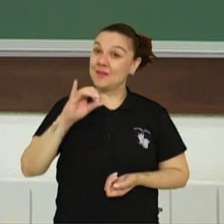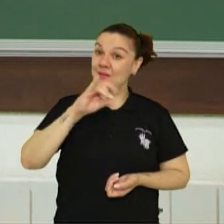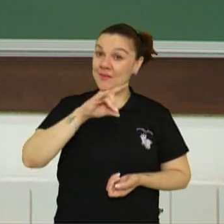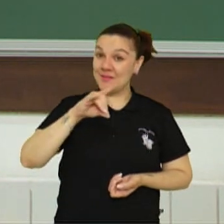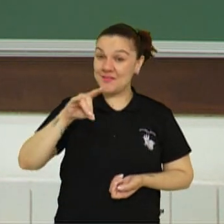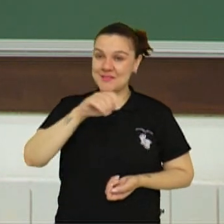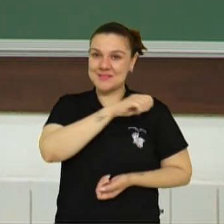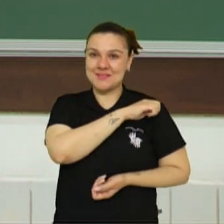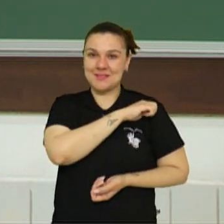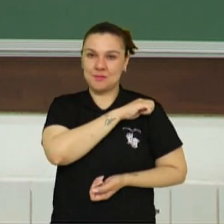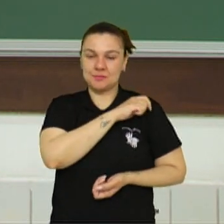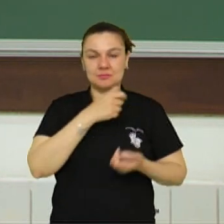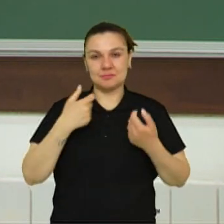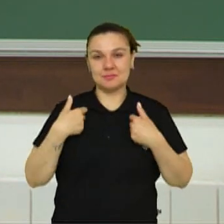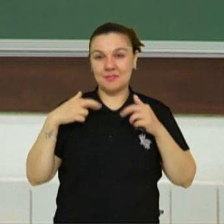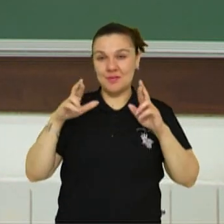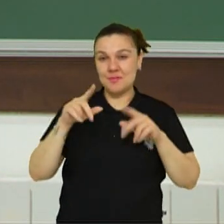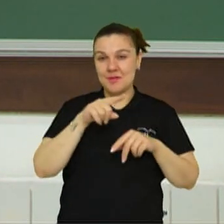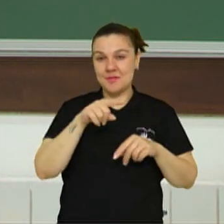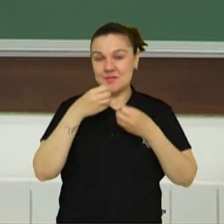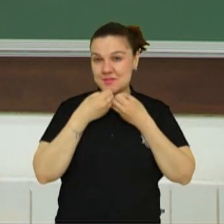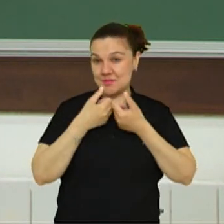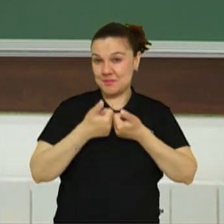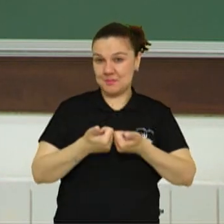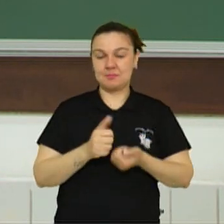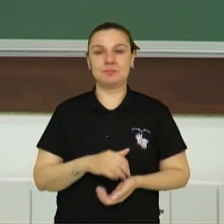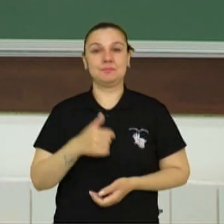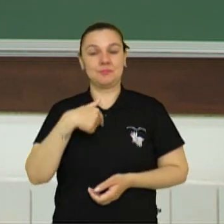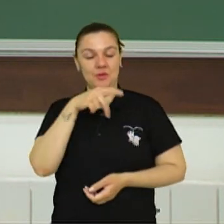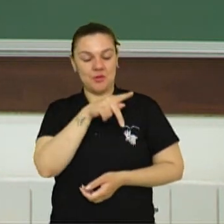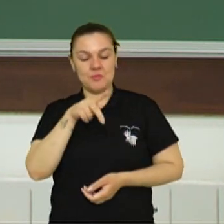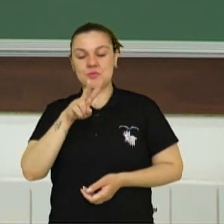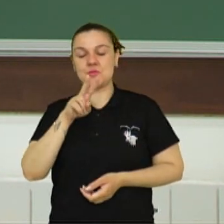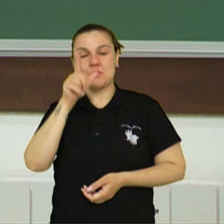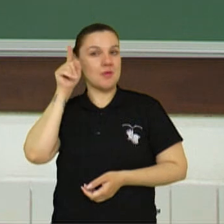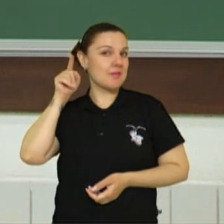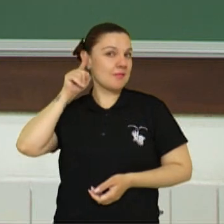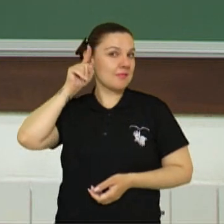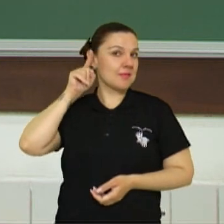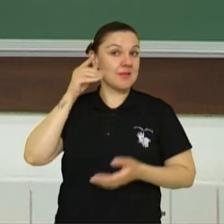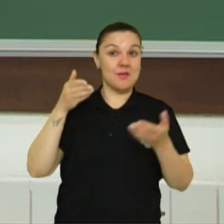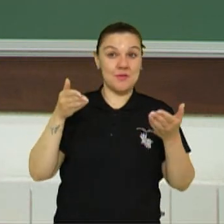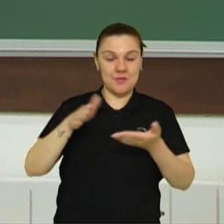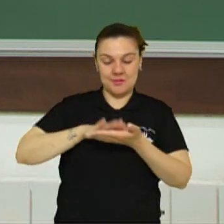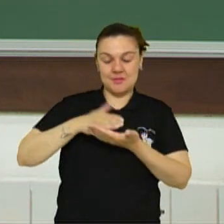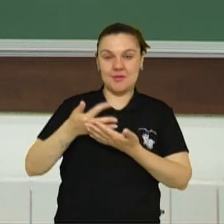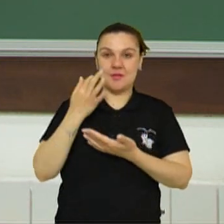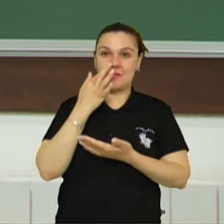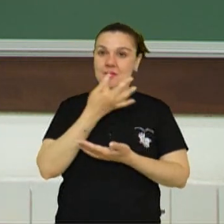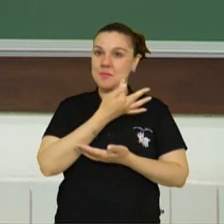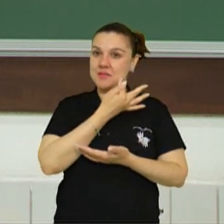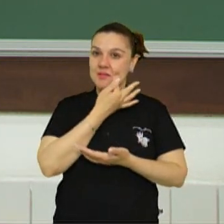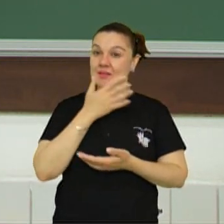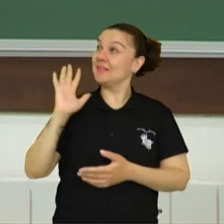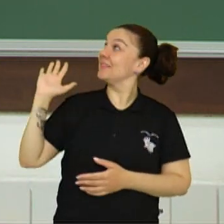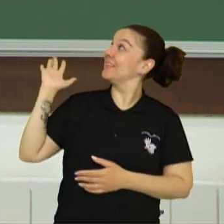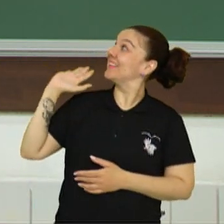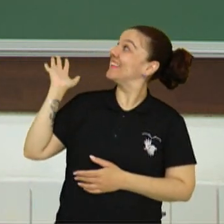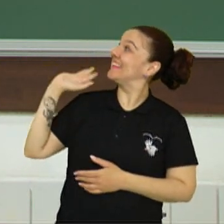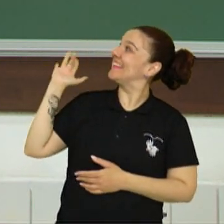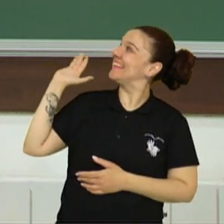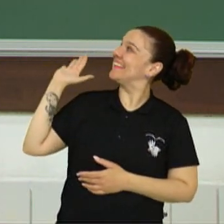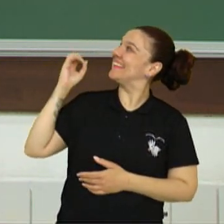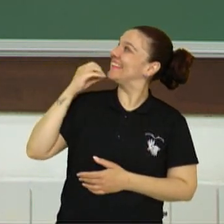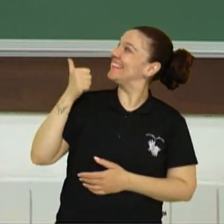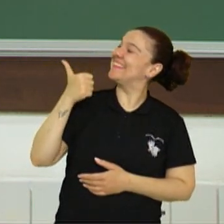Olá, alunos! Espero que esteja tudo bem com vocês. Eu sou a professora Vanessa. A gente está aqui com a nossa intérprete de Libras, Fran. Oi,